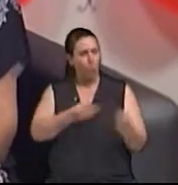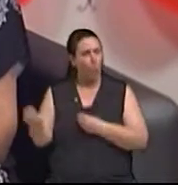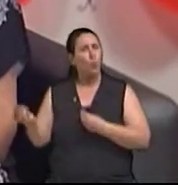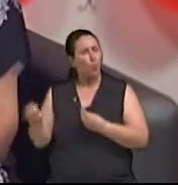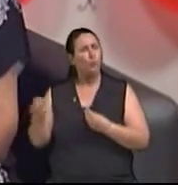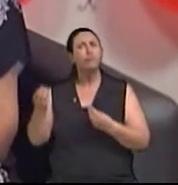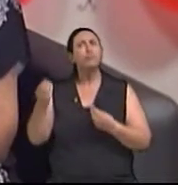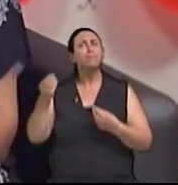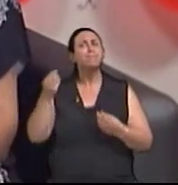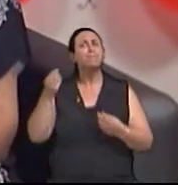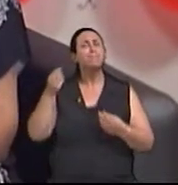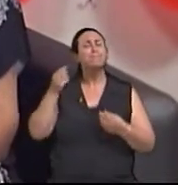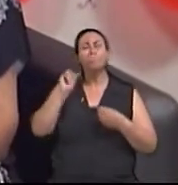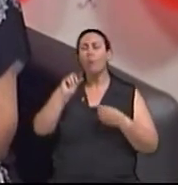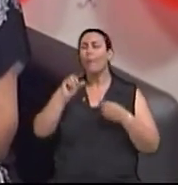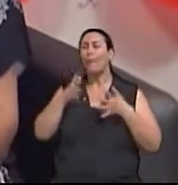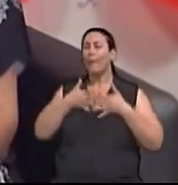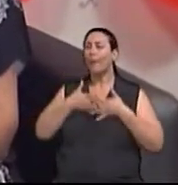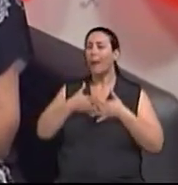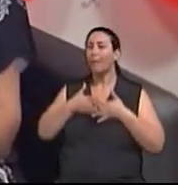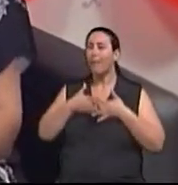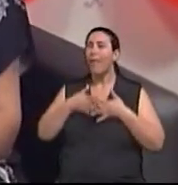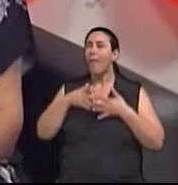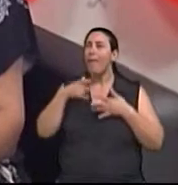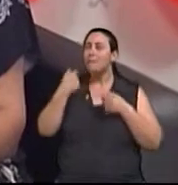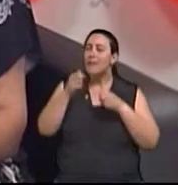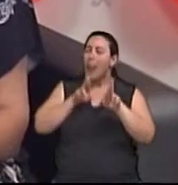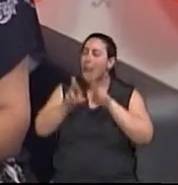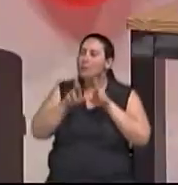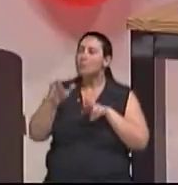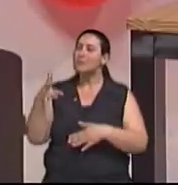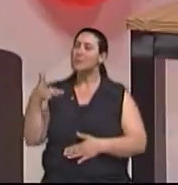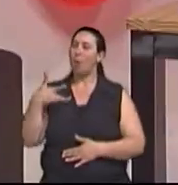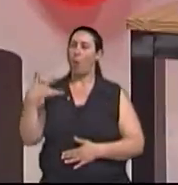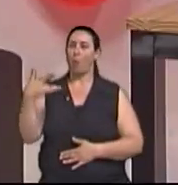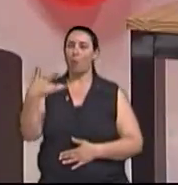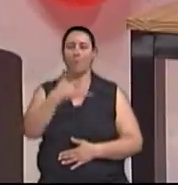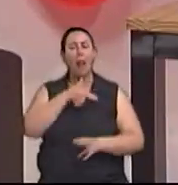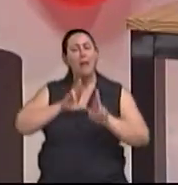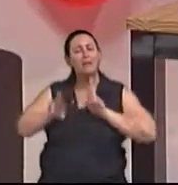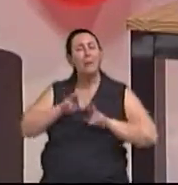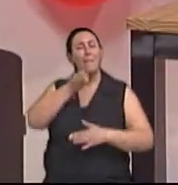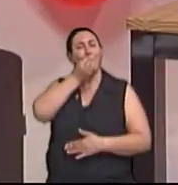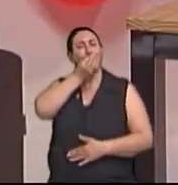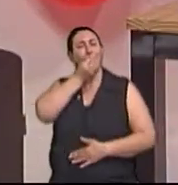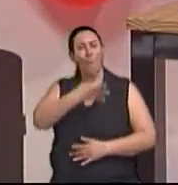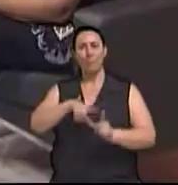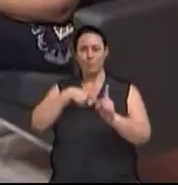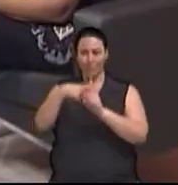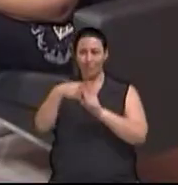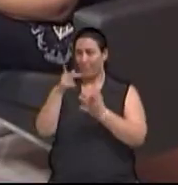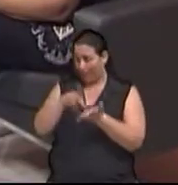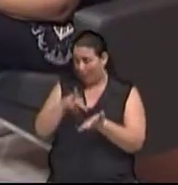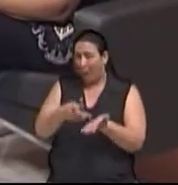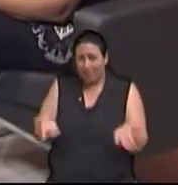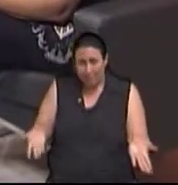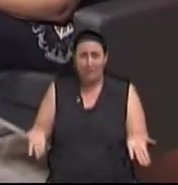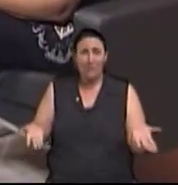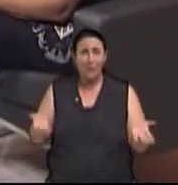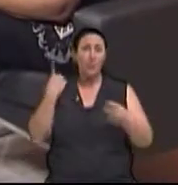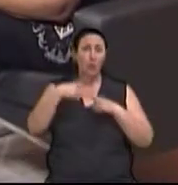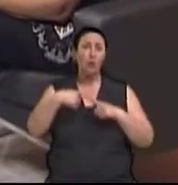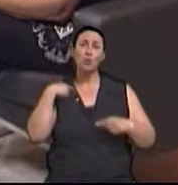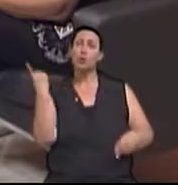delicada ser mais saudável né Doutora cade porque que pode ser mais saudável a gente tem certeza cza depende do